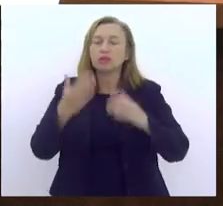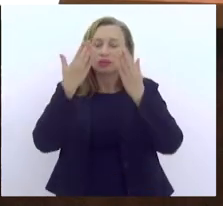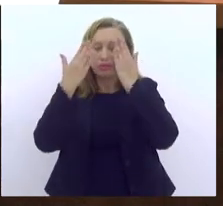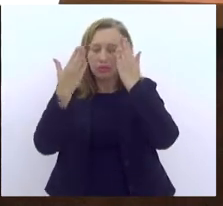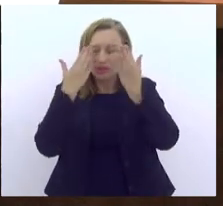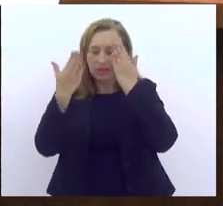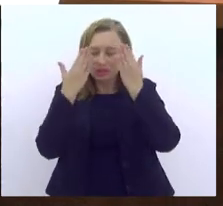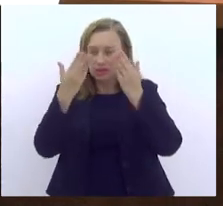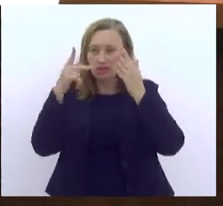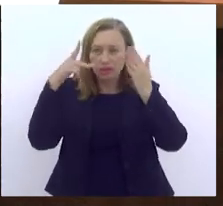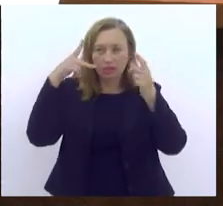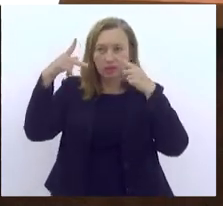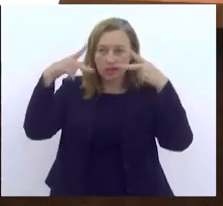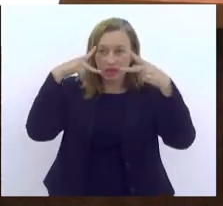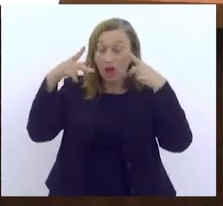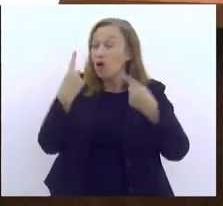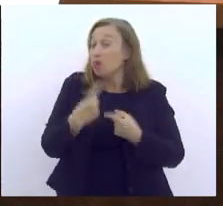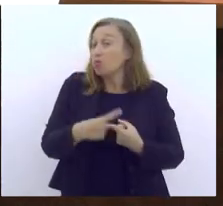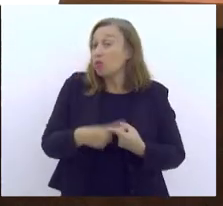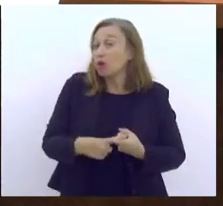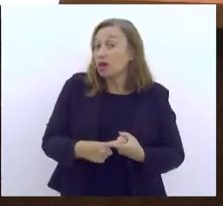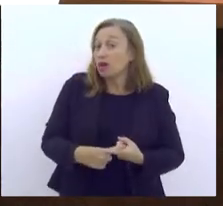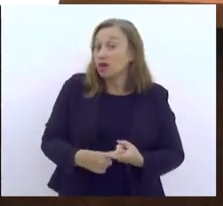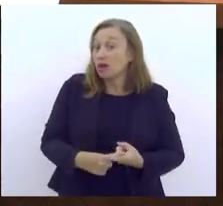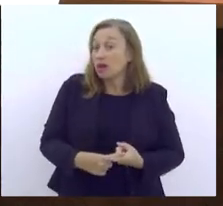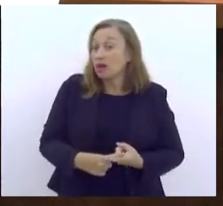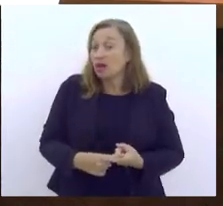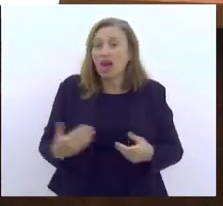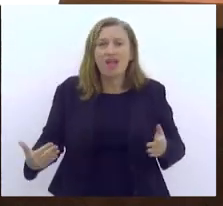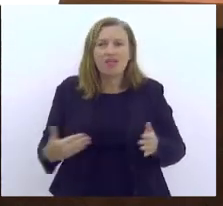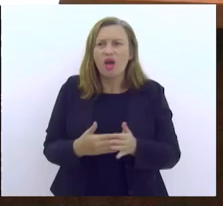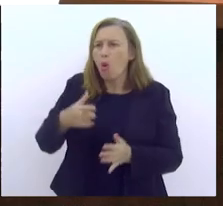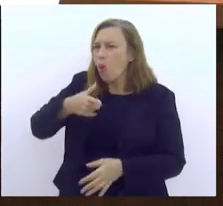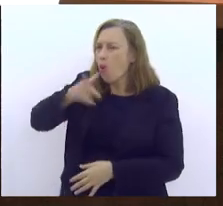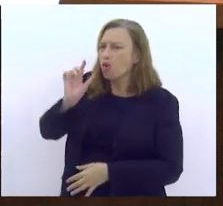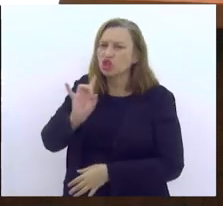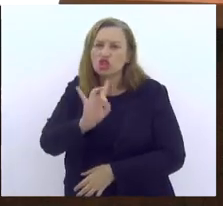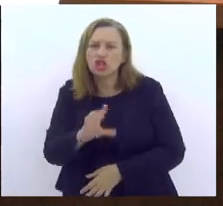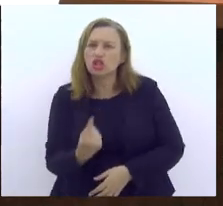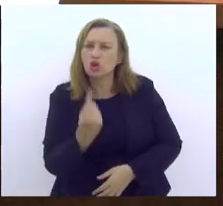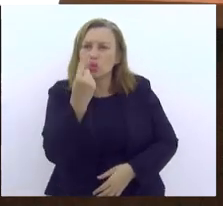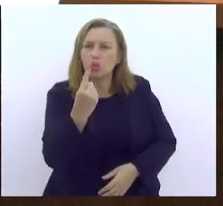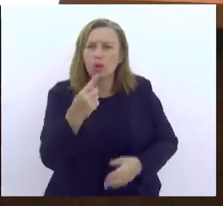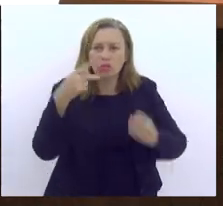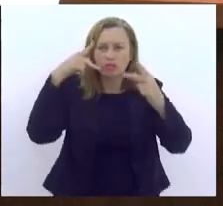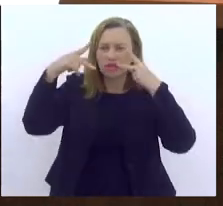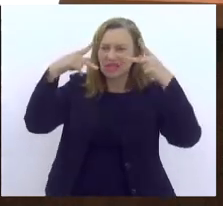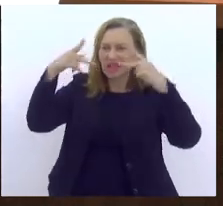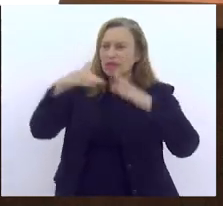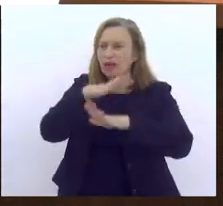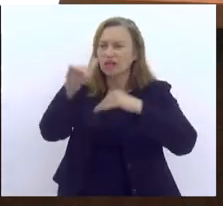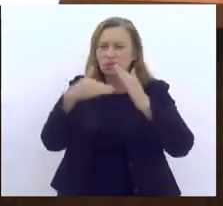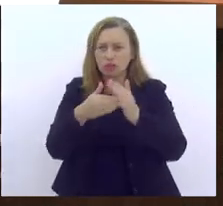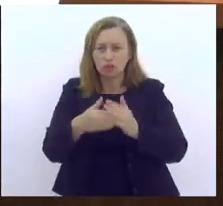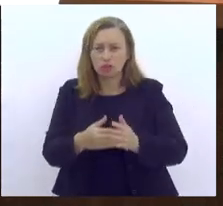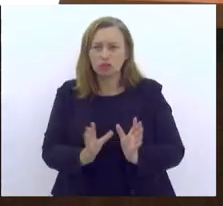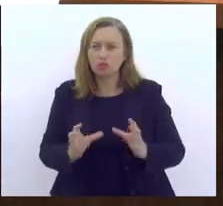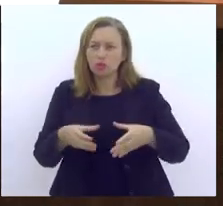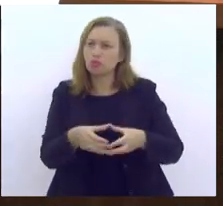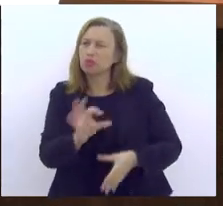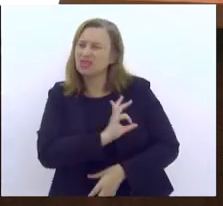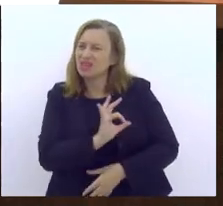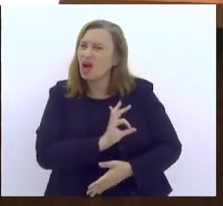psicólogos, psiquiátricas. Por que psiquiatras? Porque até ontem só tinha um psiquiatra para toda a corporação. Ou